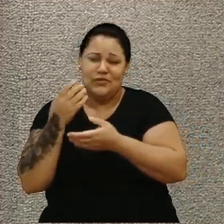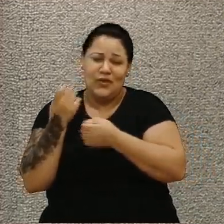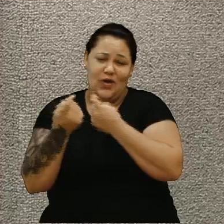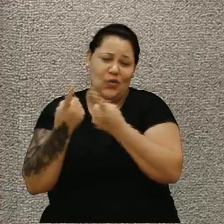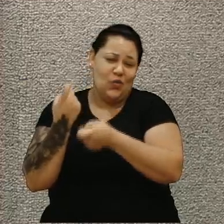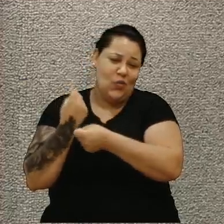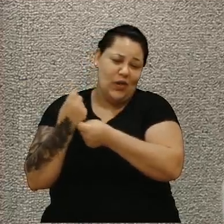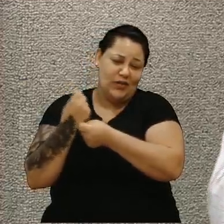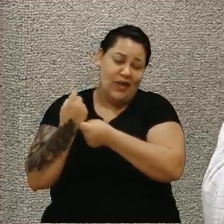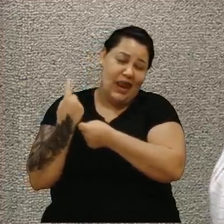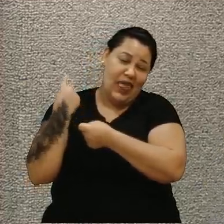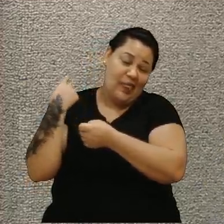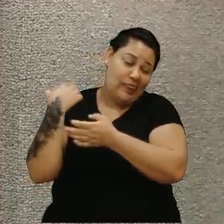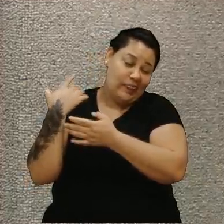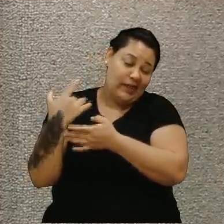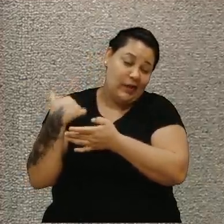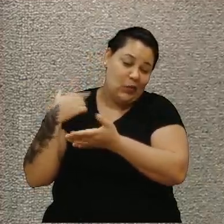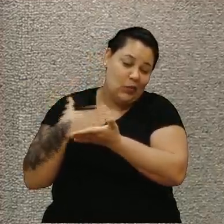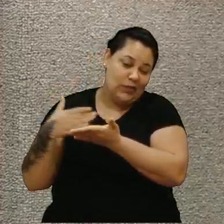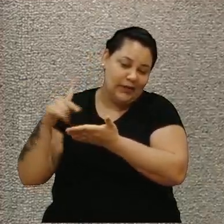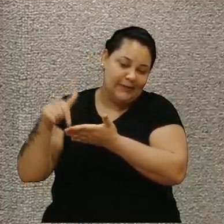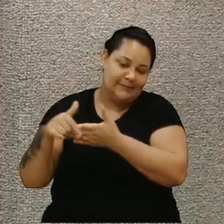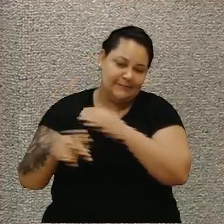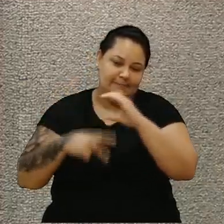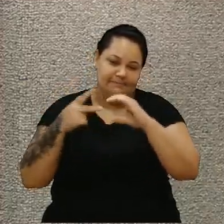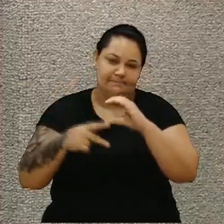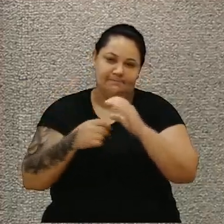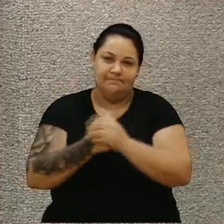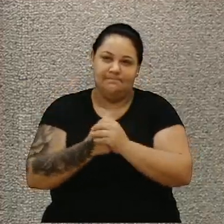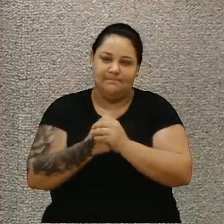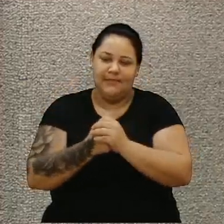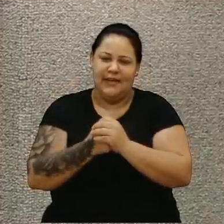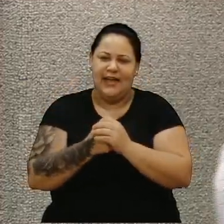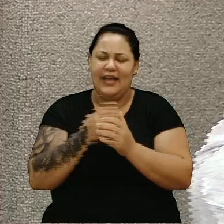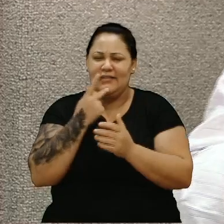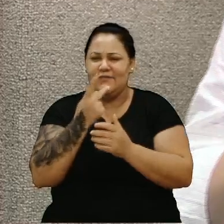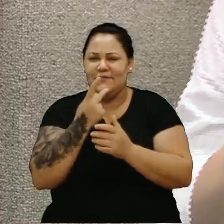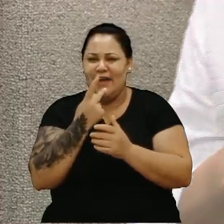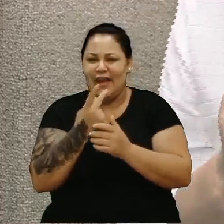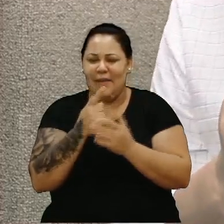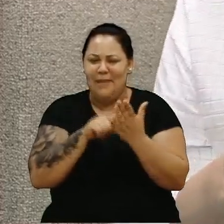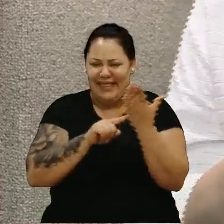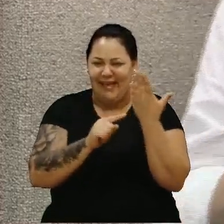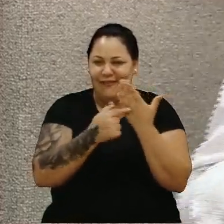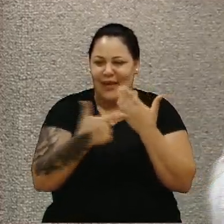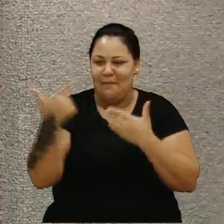atrás, que muitas vezes bala trocada não dói.